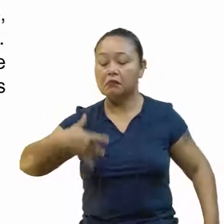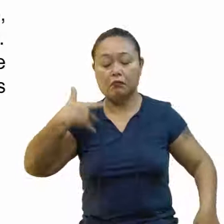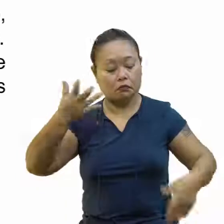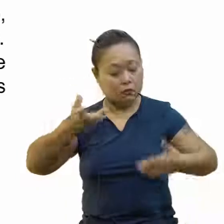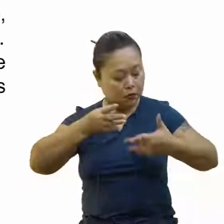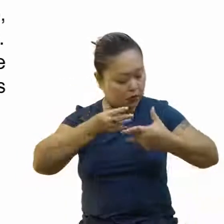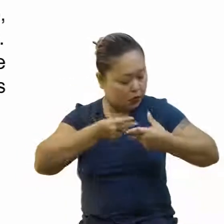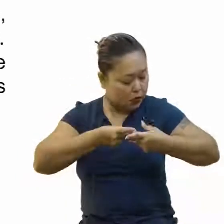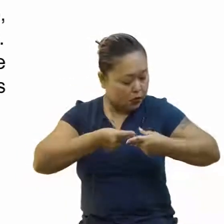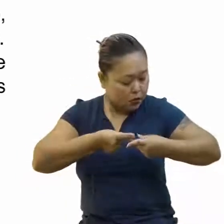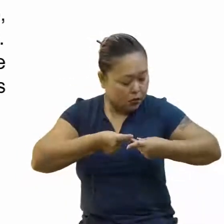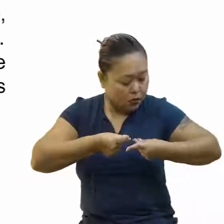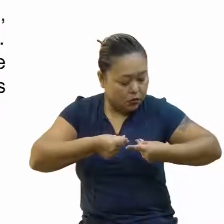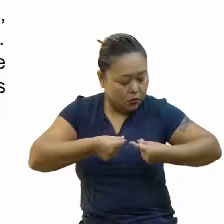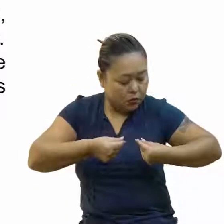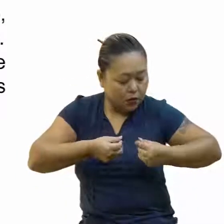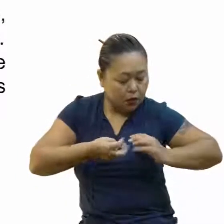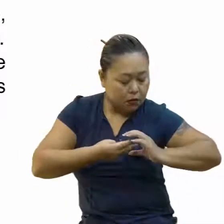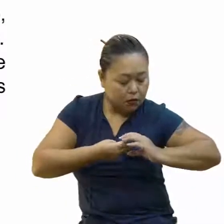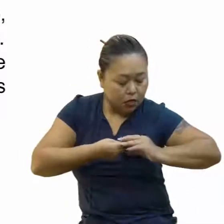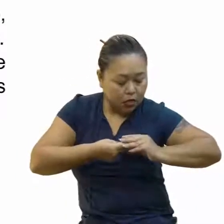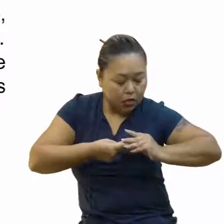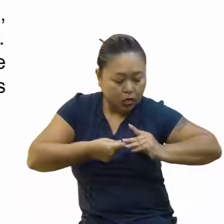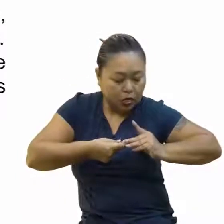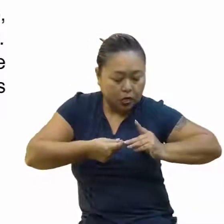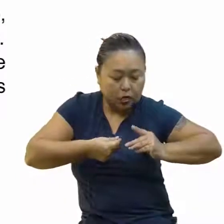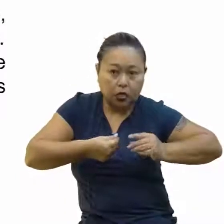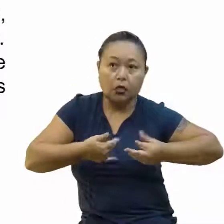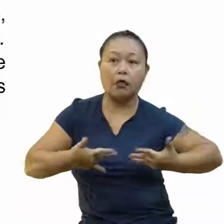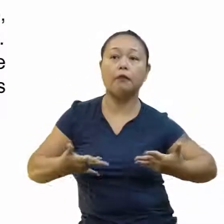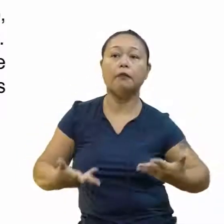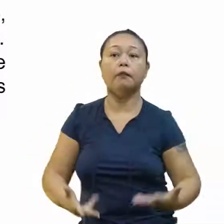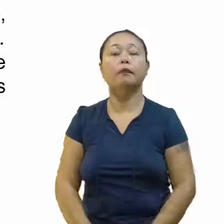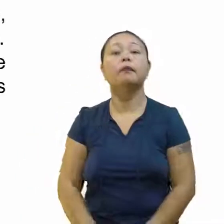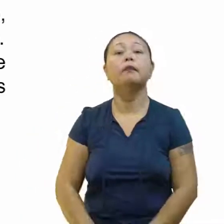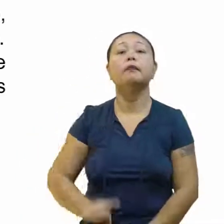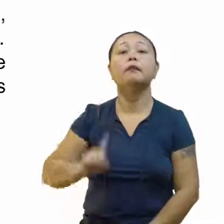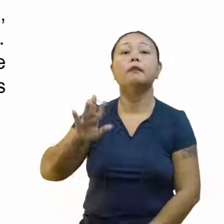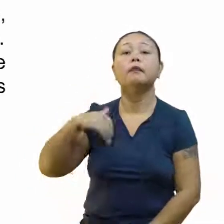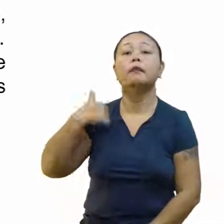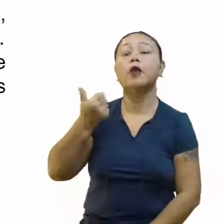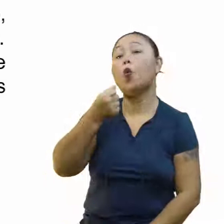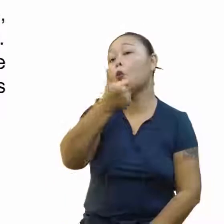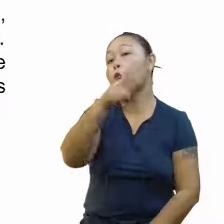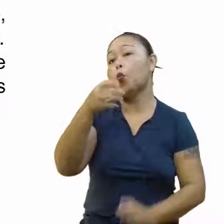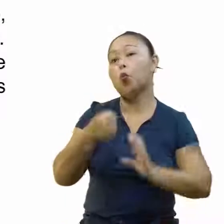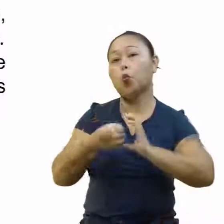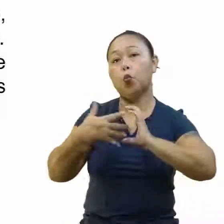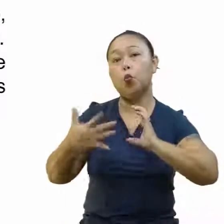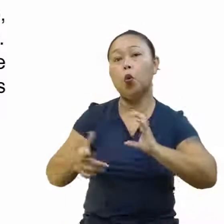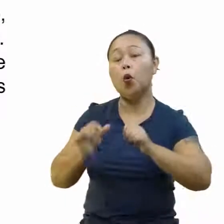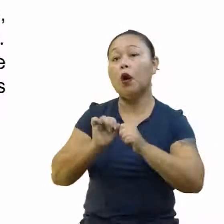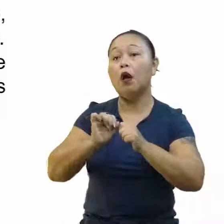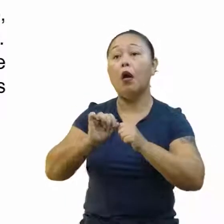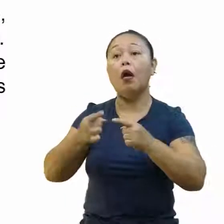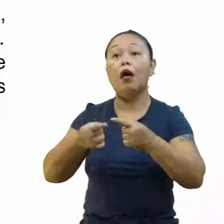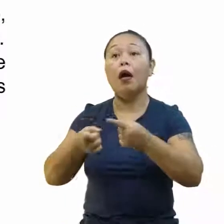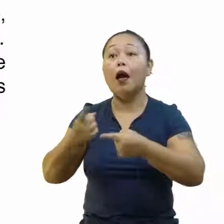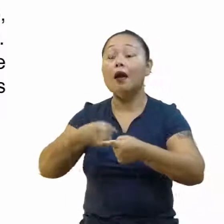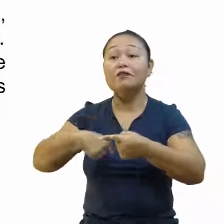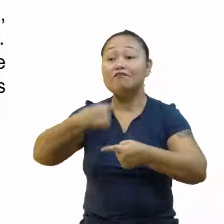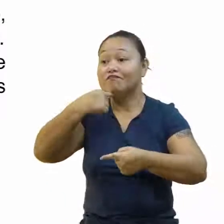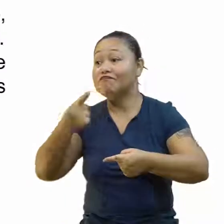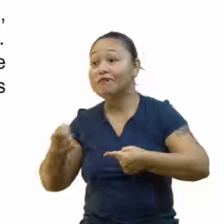teu sistema, a tua célula, de forma progressiva. A outra característica é irreversível, ou